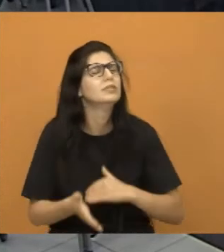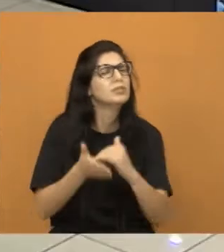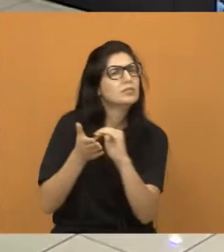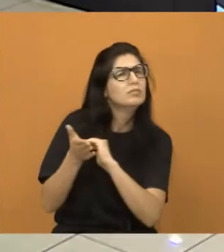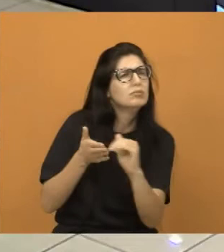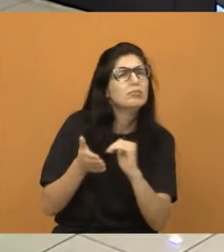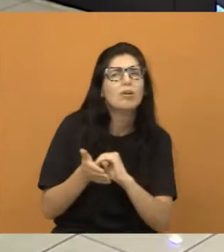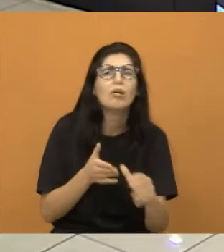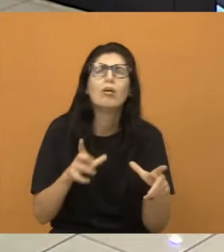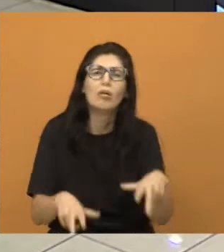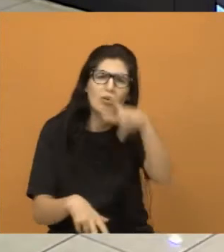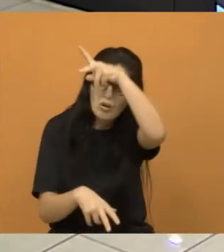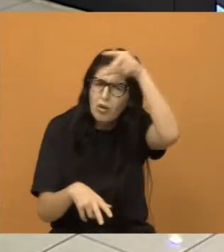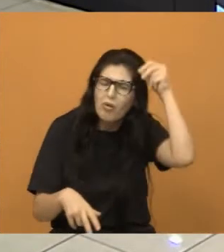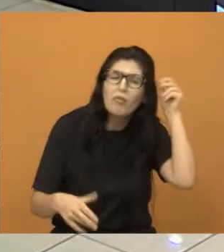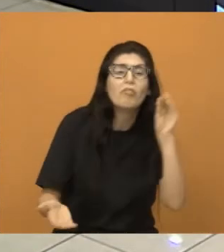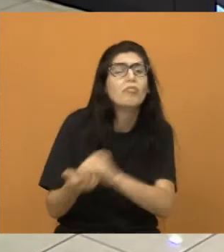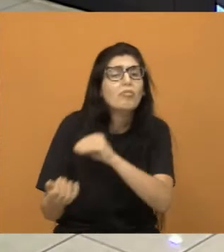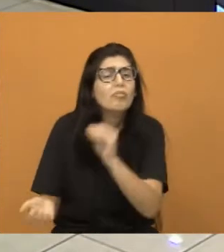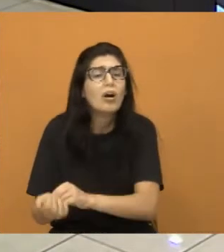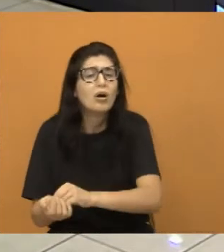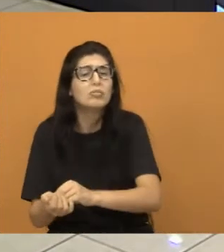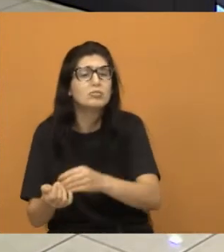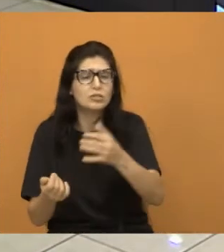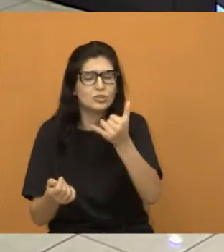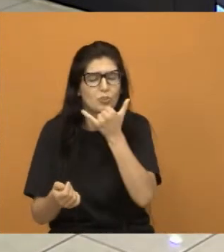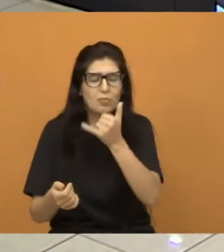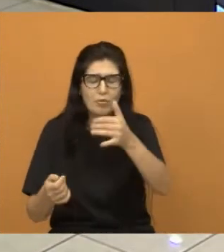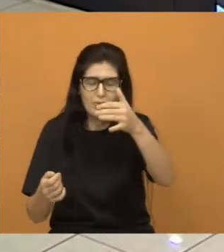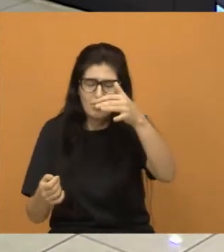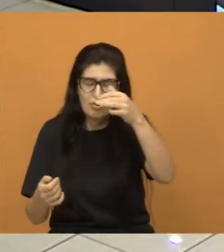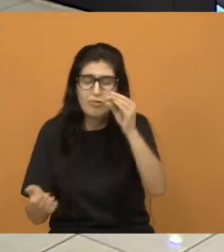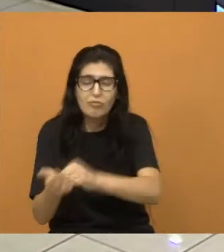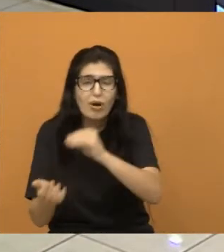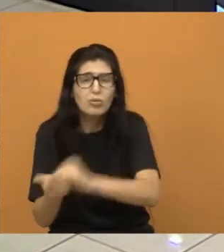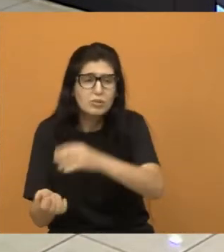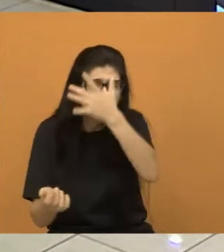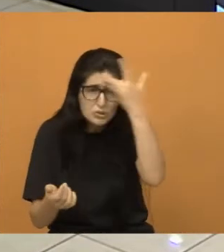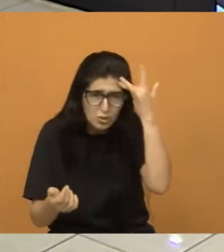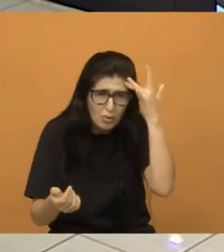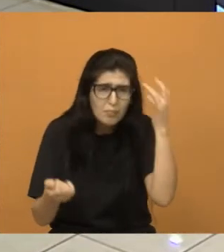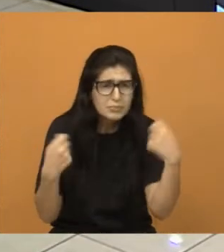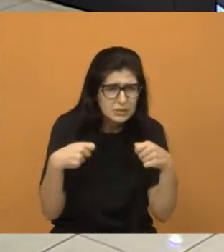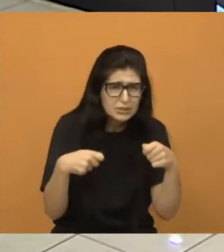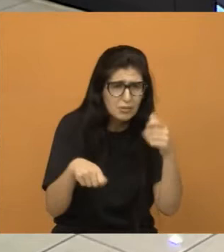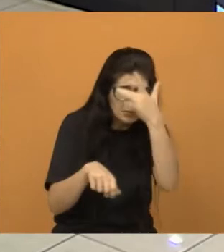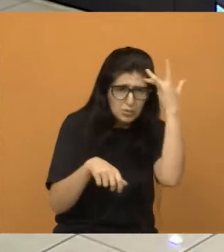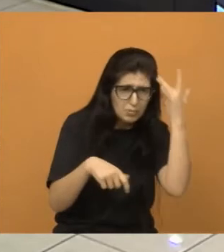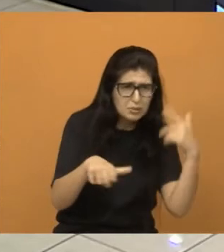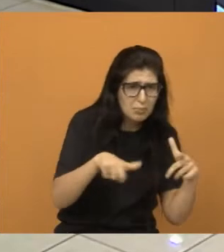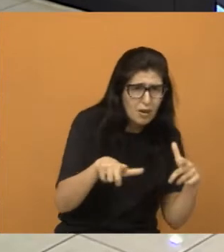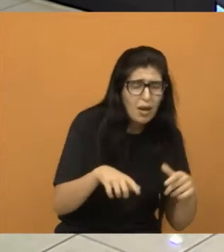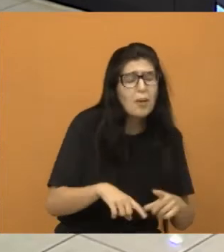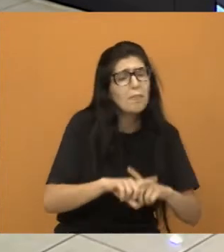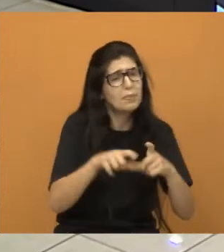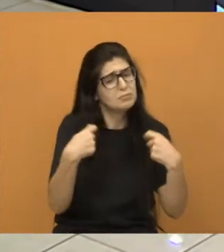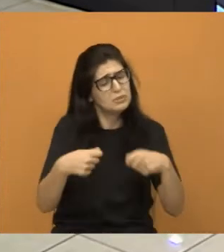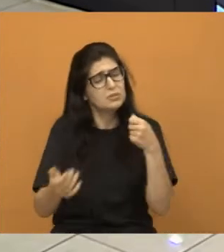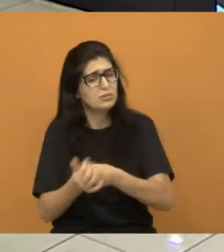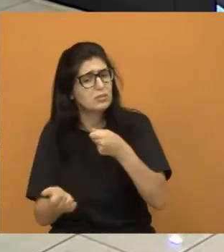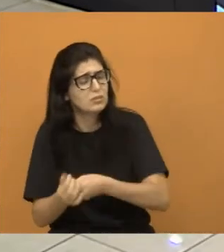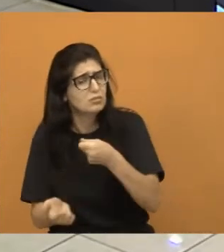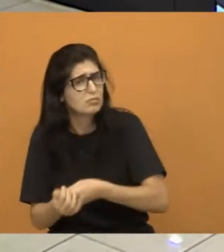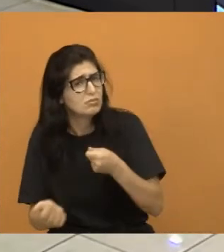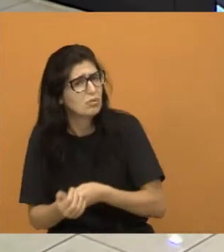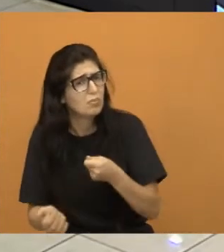vista, se falta funcionário ou não. Eu acho que cabe nós, vereadores, estar fiscalizando e cobrando, porque é ruim quando a gente cobra alguma coisa e fala, não tem equipe, não tem